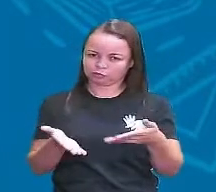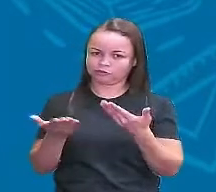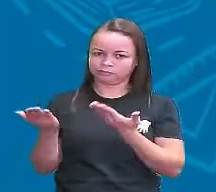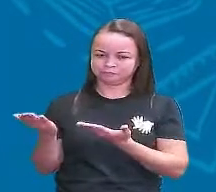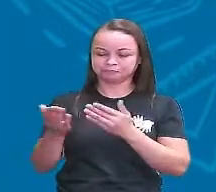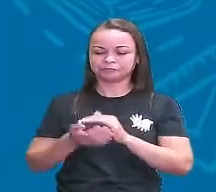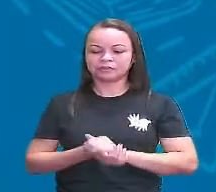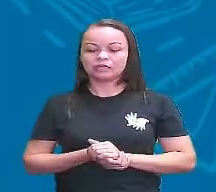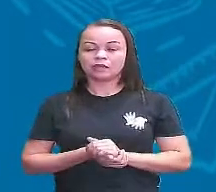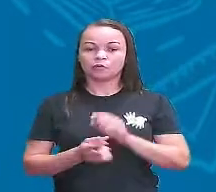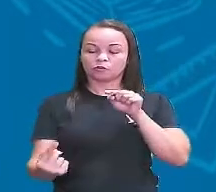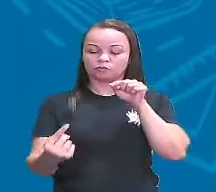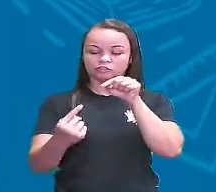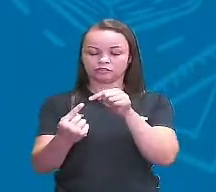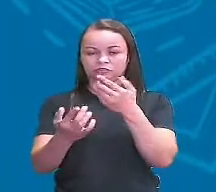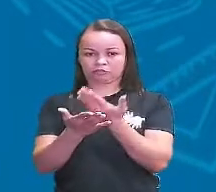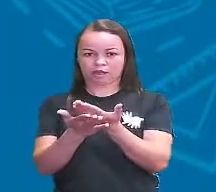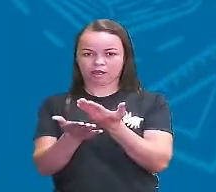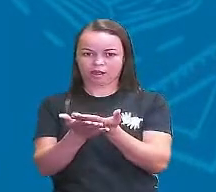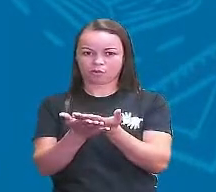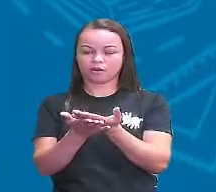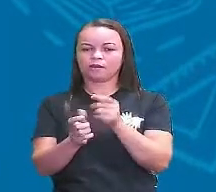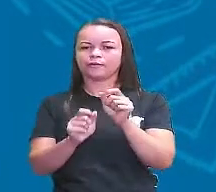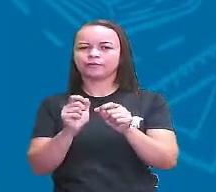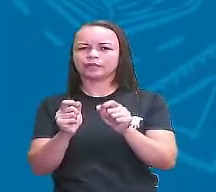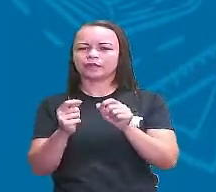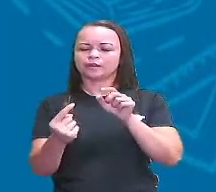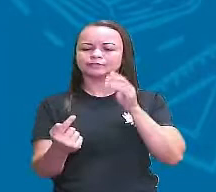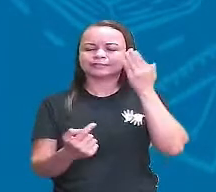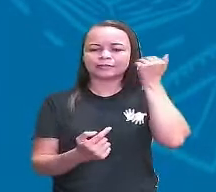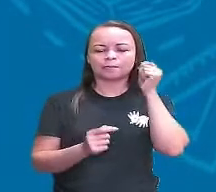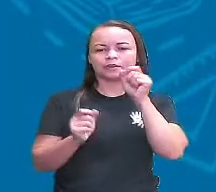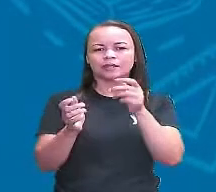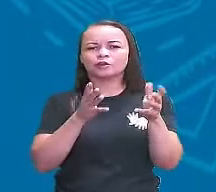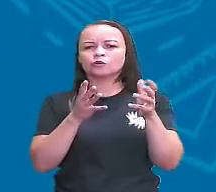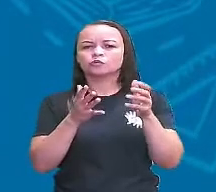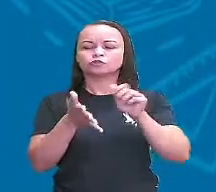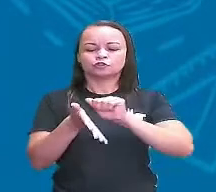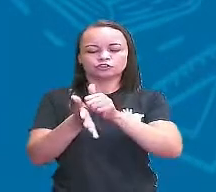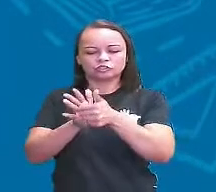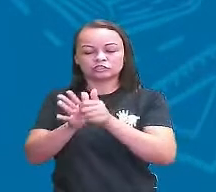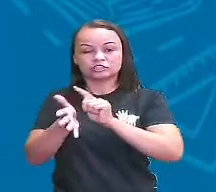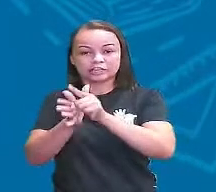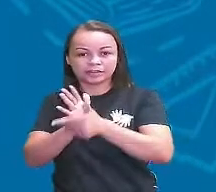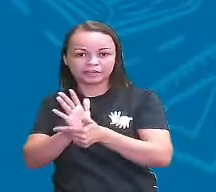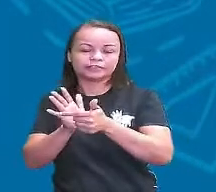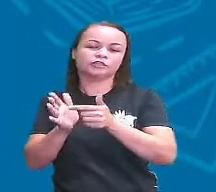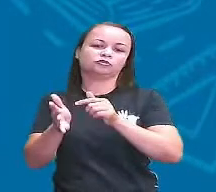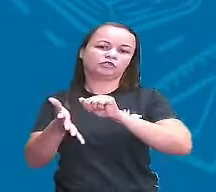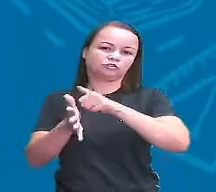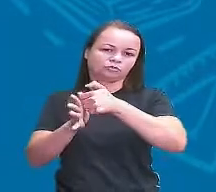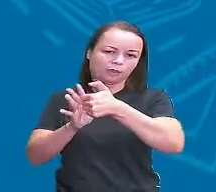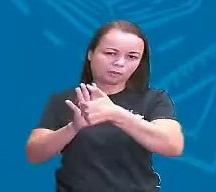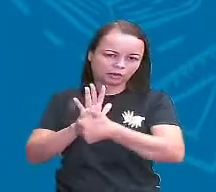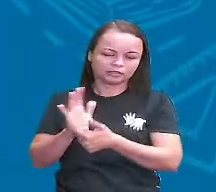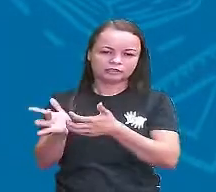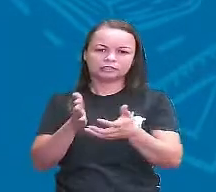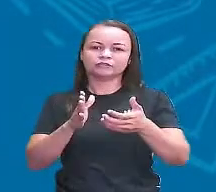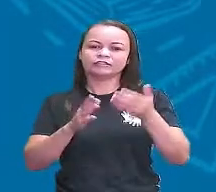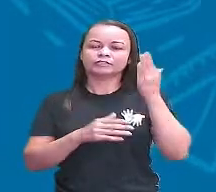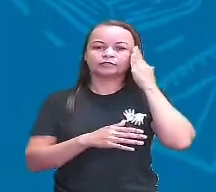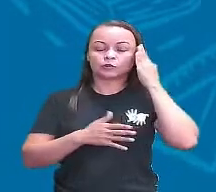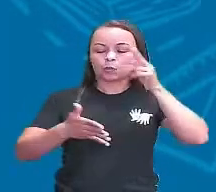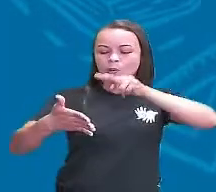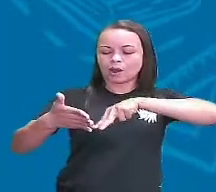nossa aula é identificar o gênero textual que é a fábula, tá? Fazendo leitura e compreensão das